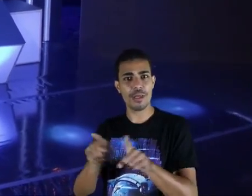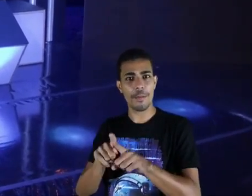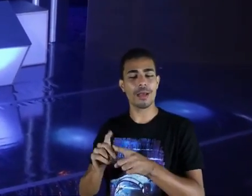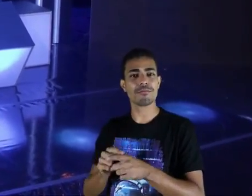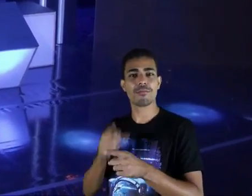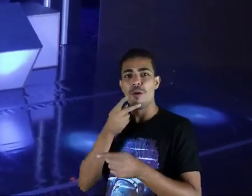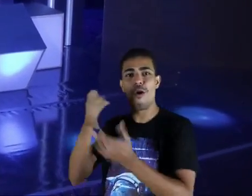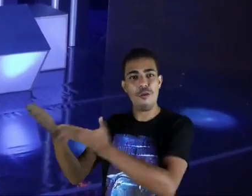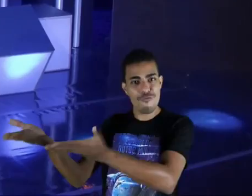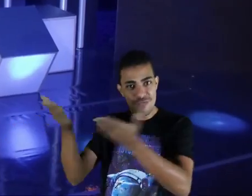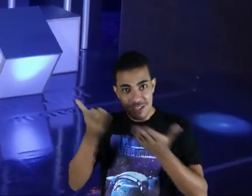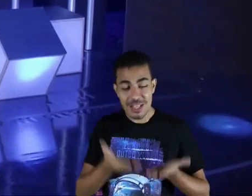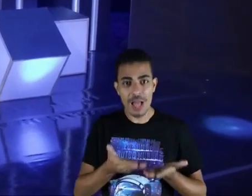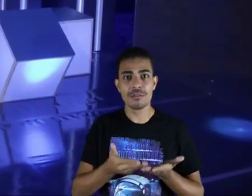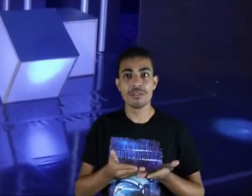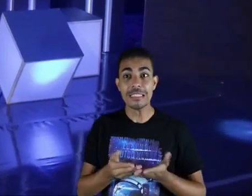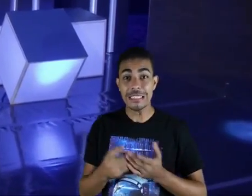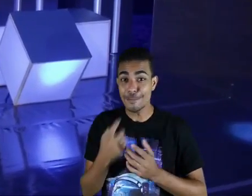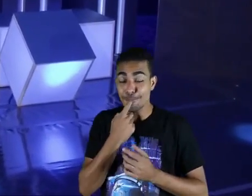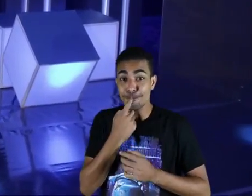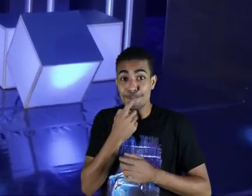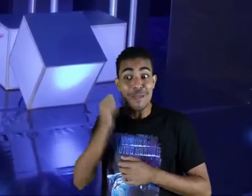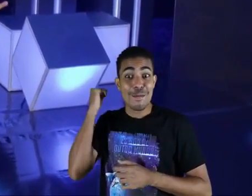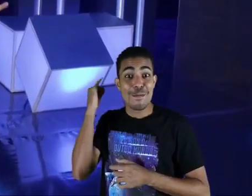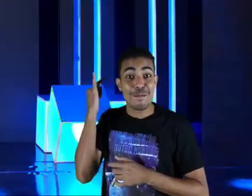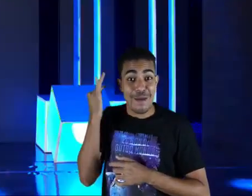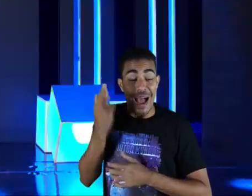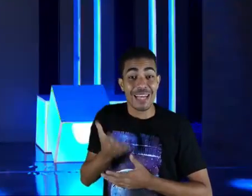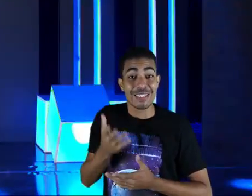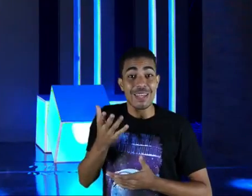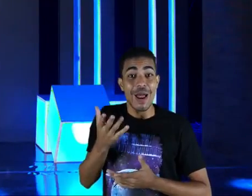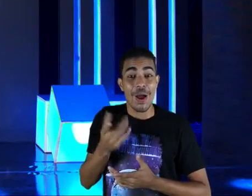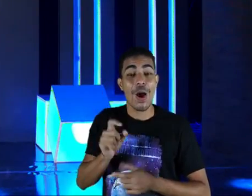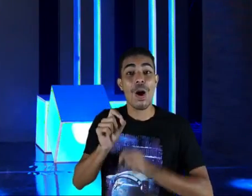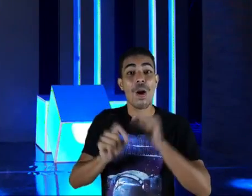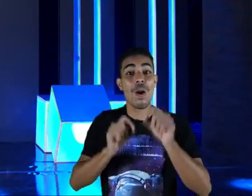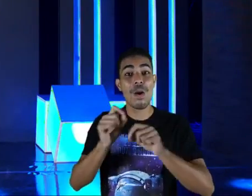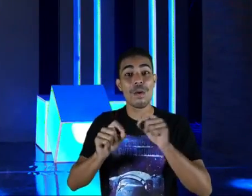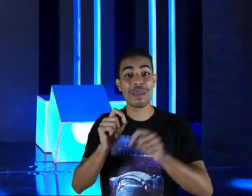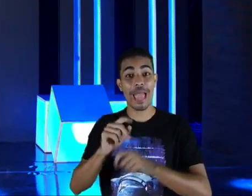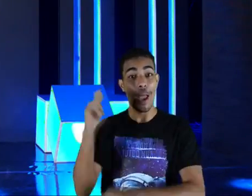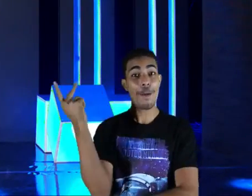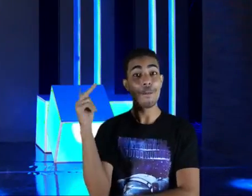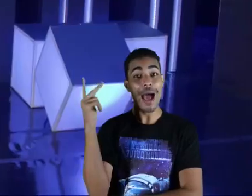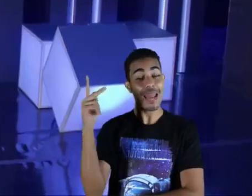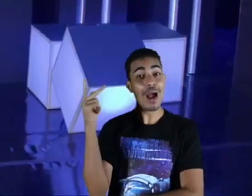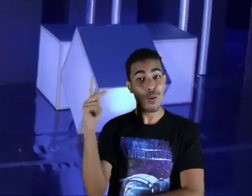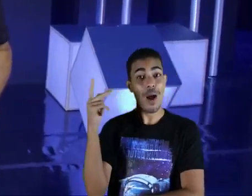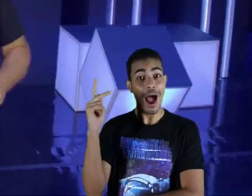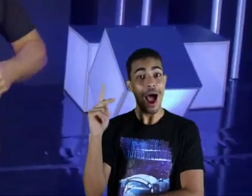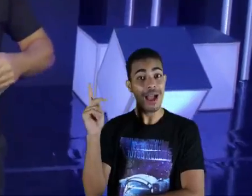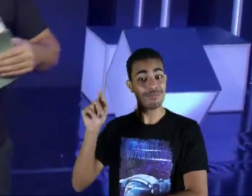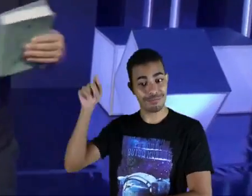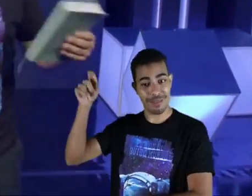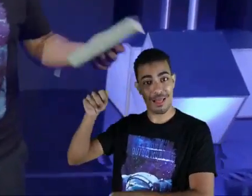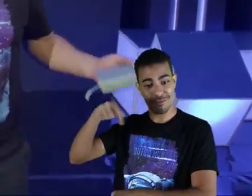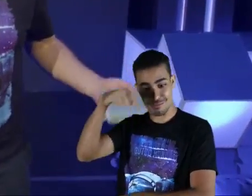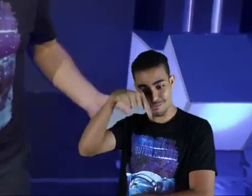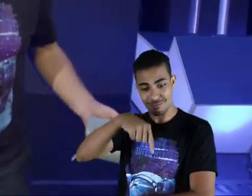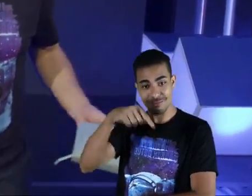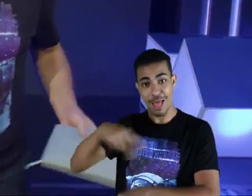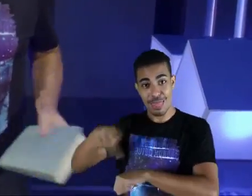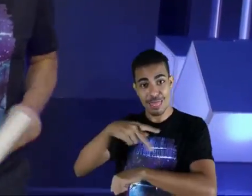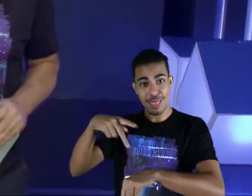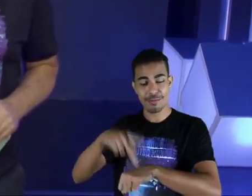Chegou nessa madrugada de viagem representando ao Paraguai, o pastor Everson Licar. Temos mais